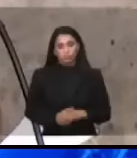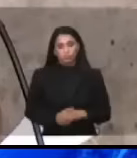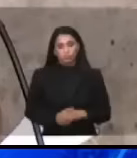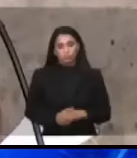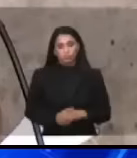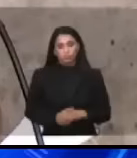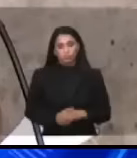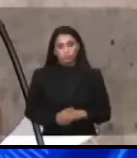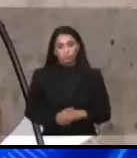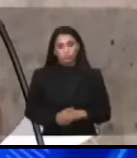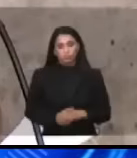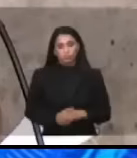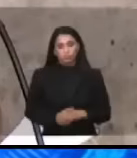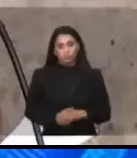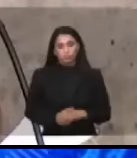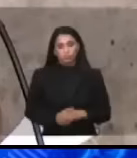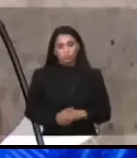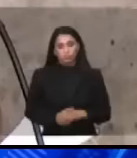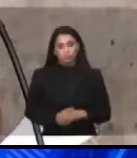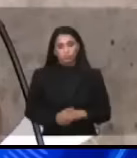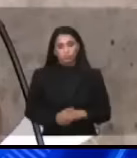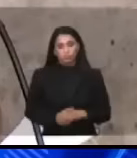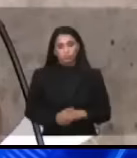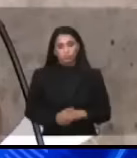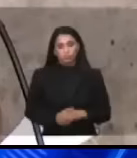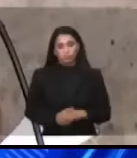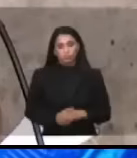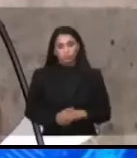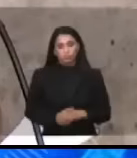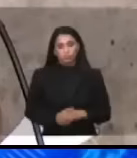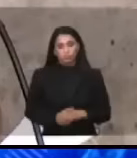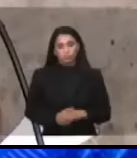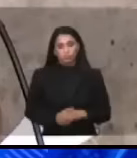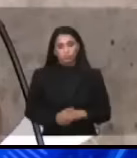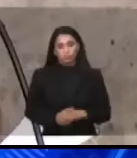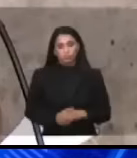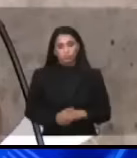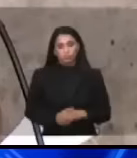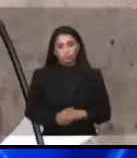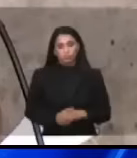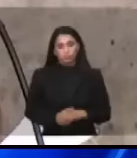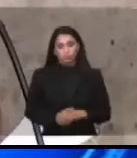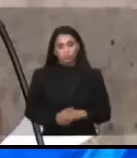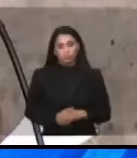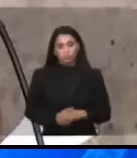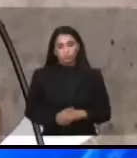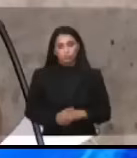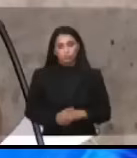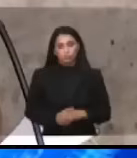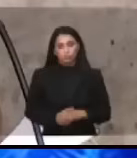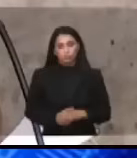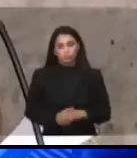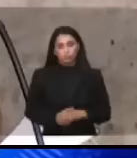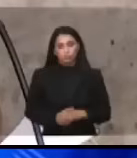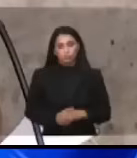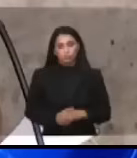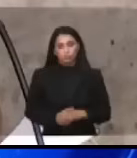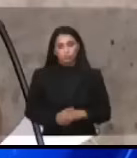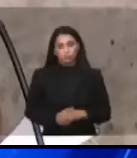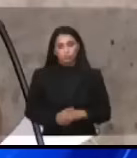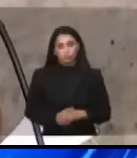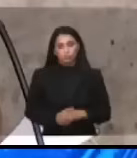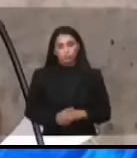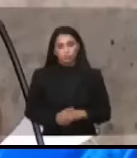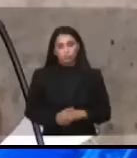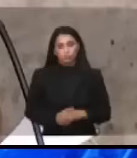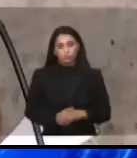votado, menos um, lá em julho de 2021. Adivinha, se você colocar nos comentários aí, quem foi o último a